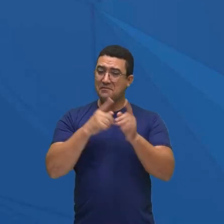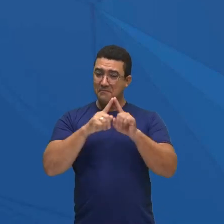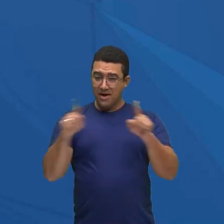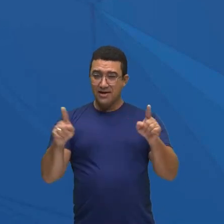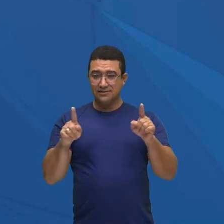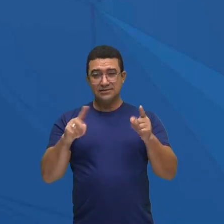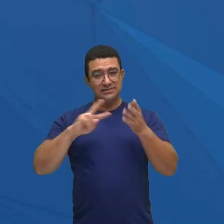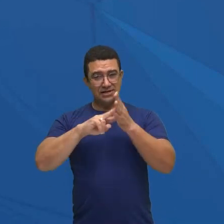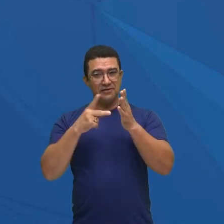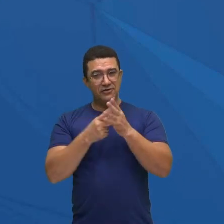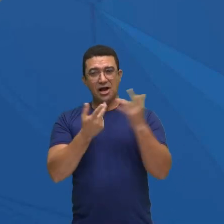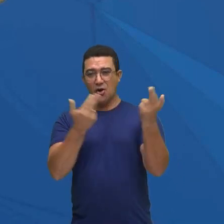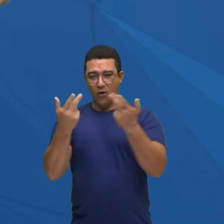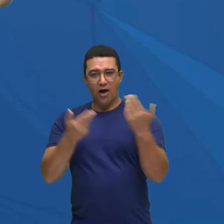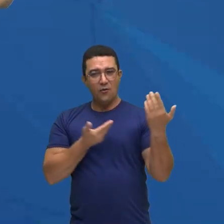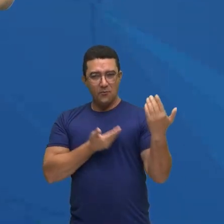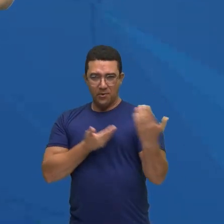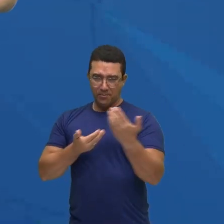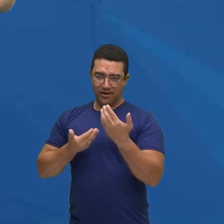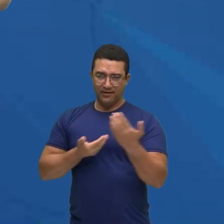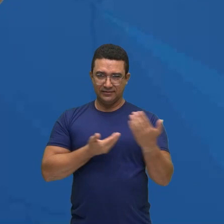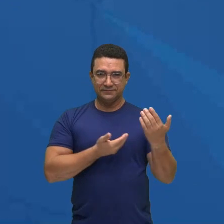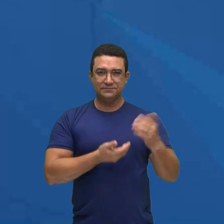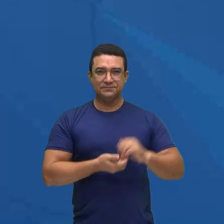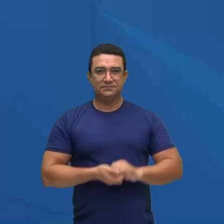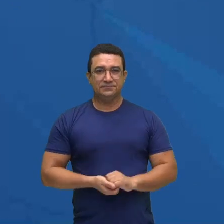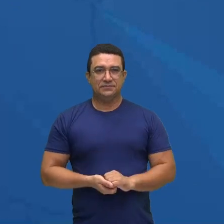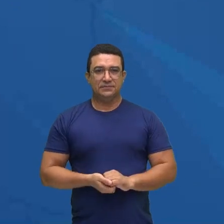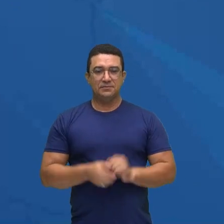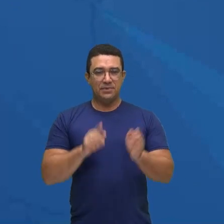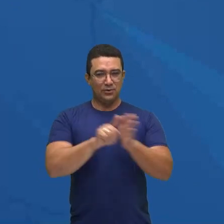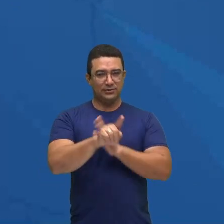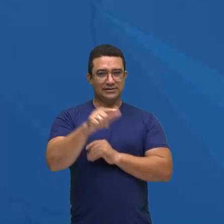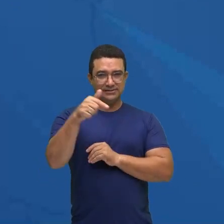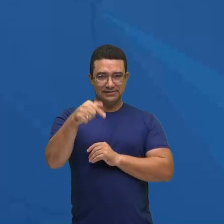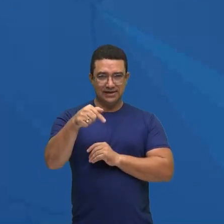bebê. Avançando aí, 7ª pergunta do nosso quiz.